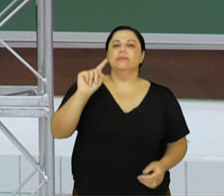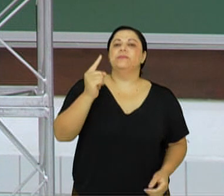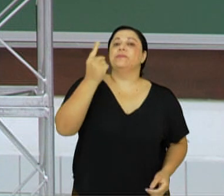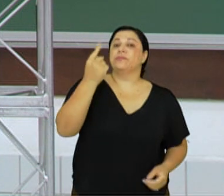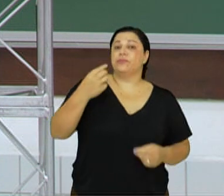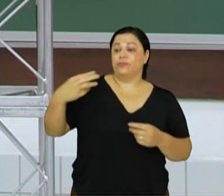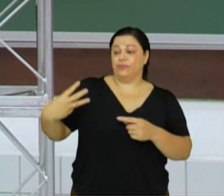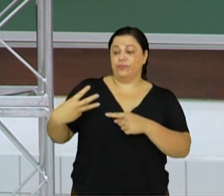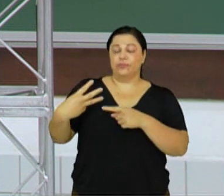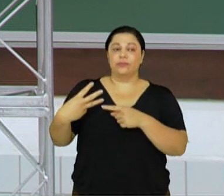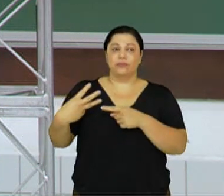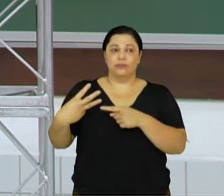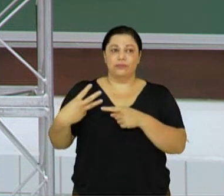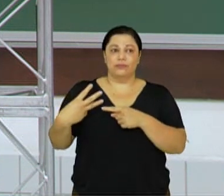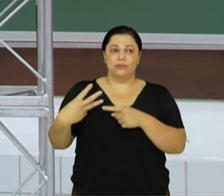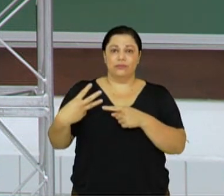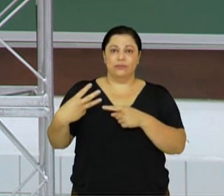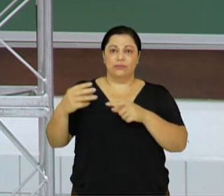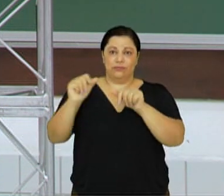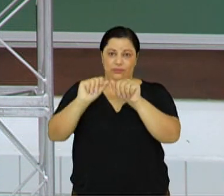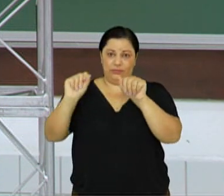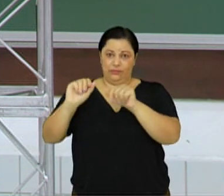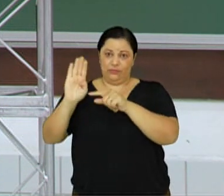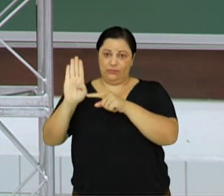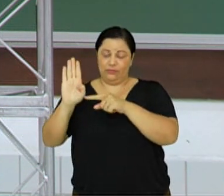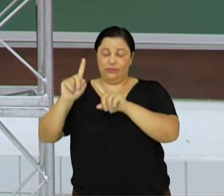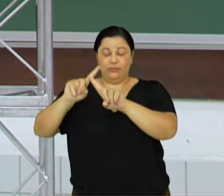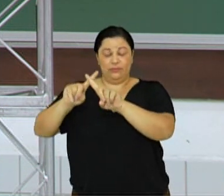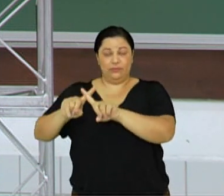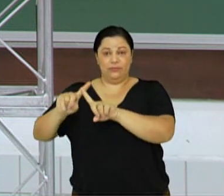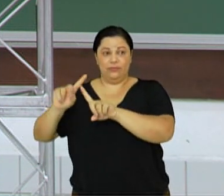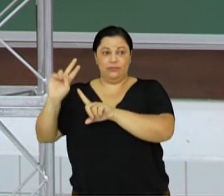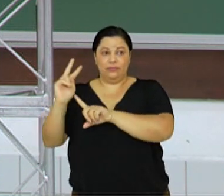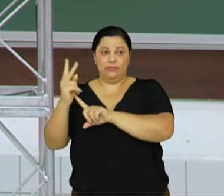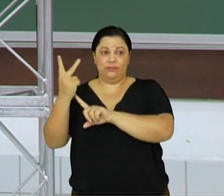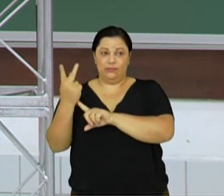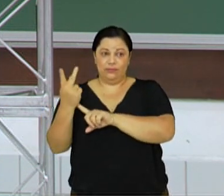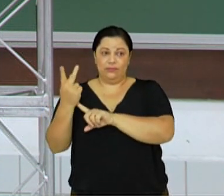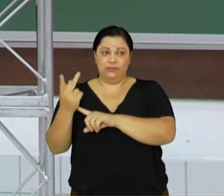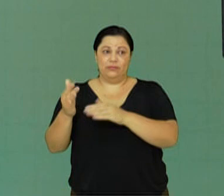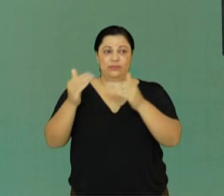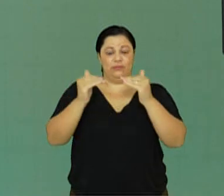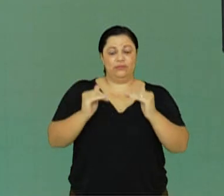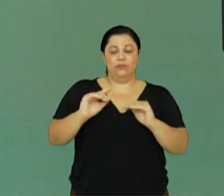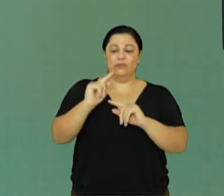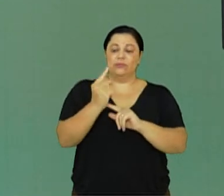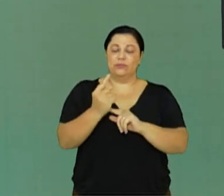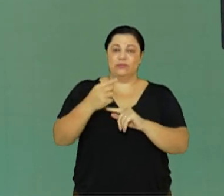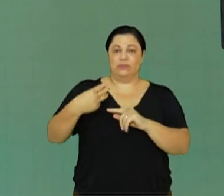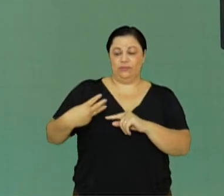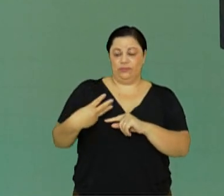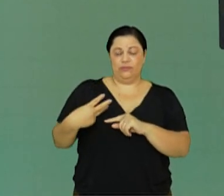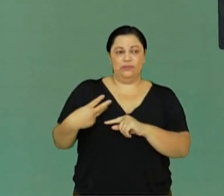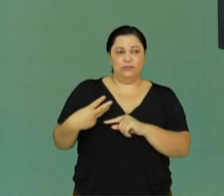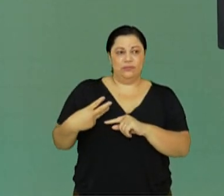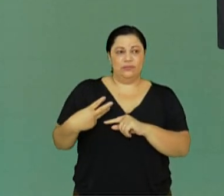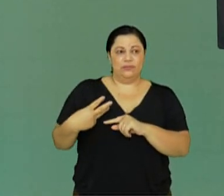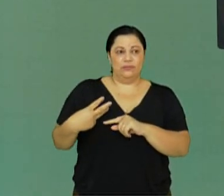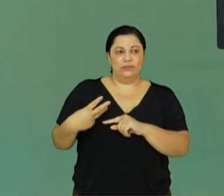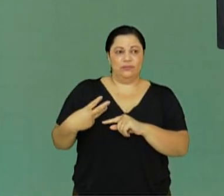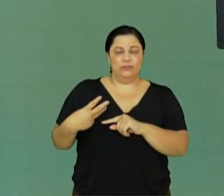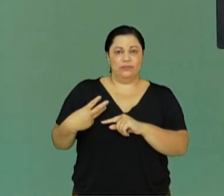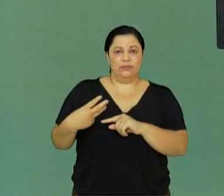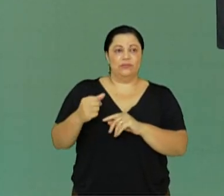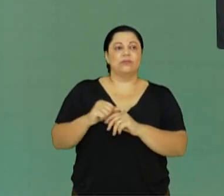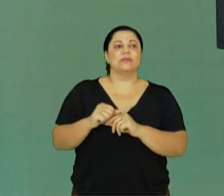da área da base vezes a altura. Portanto, o volume é 1/3 da área da base,